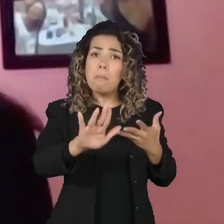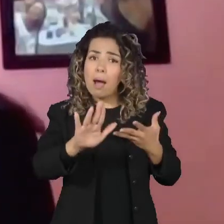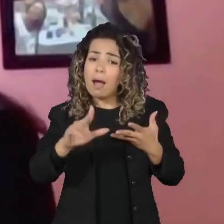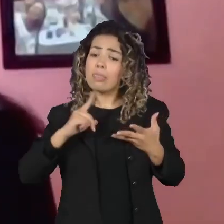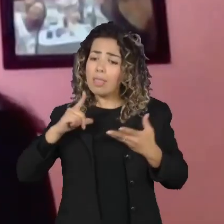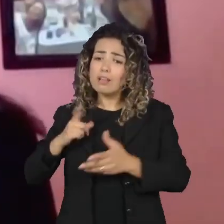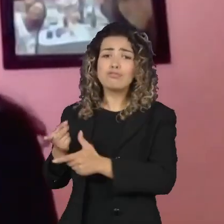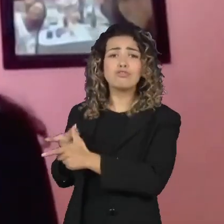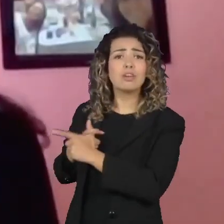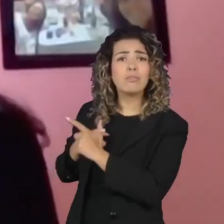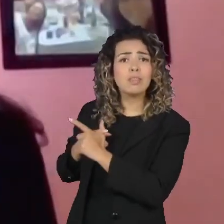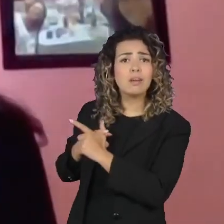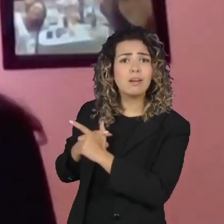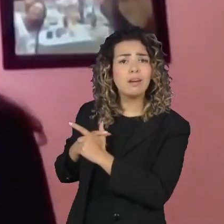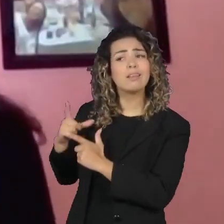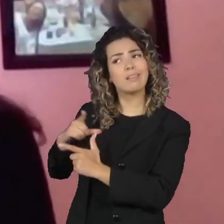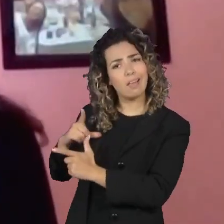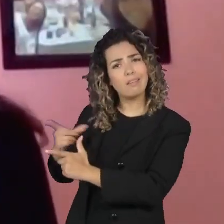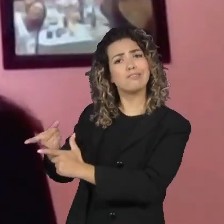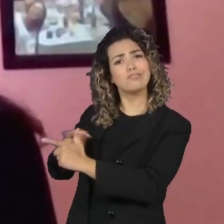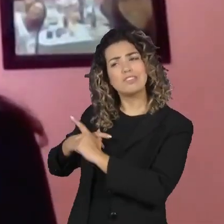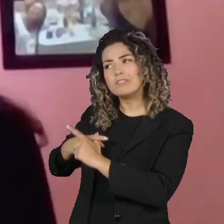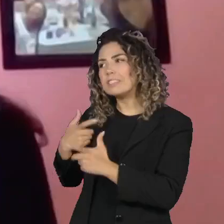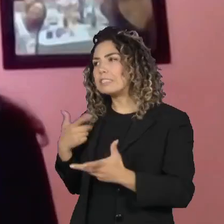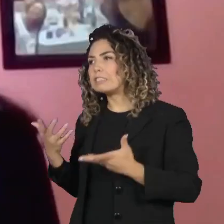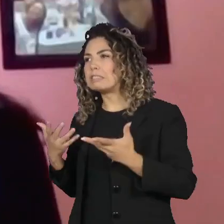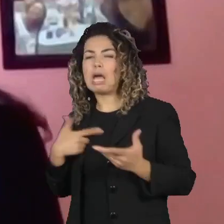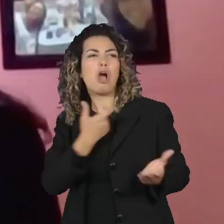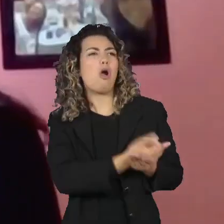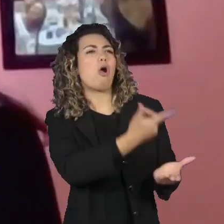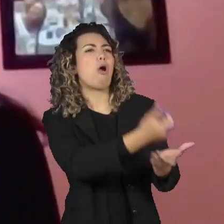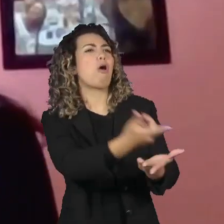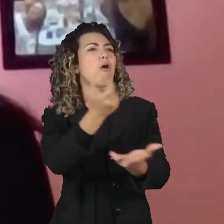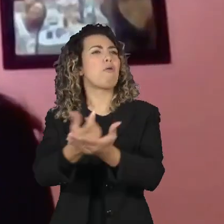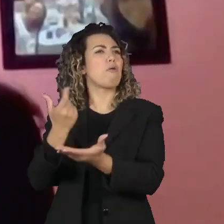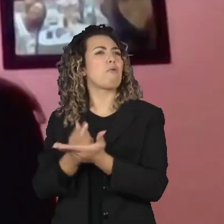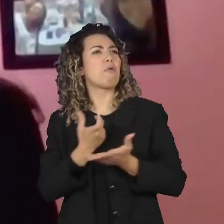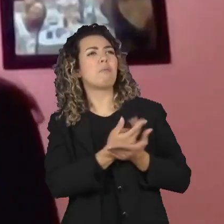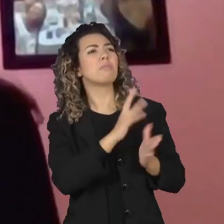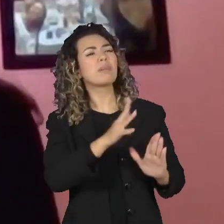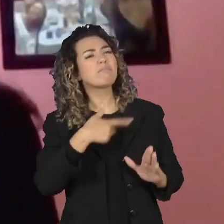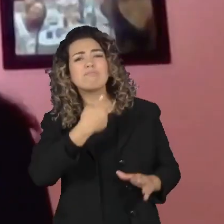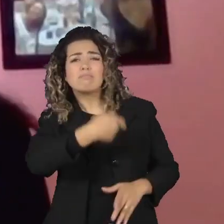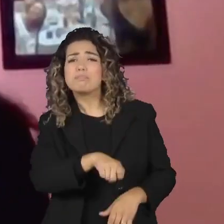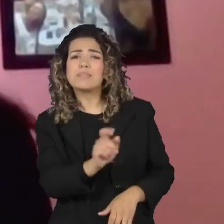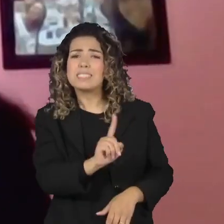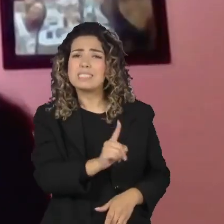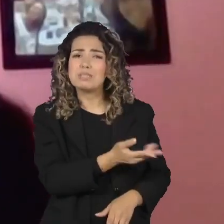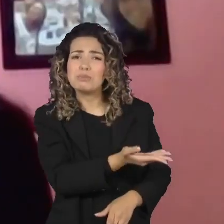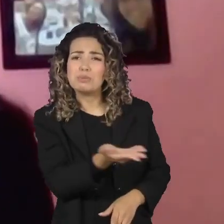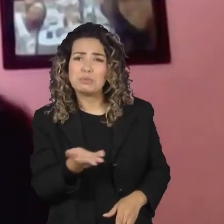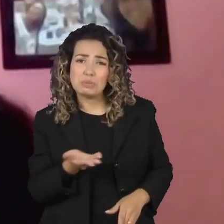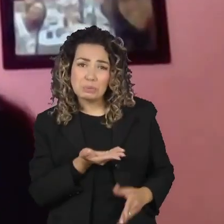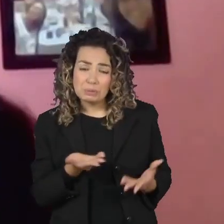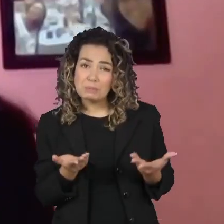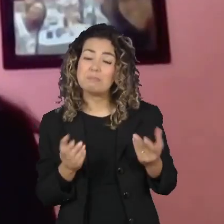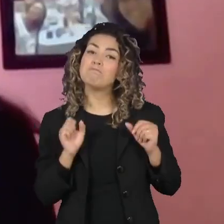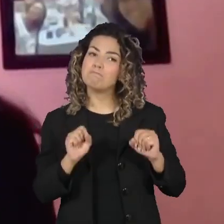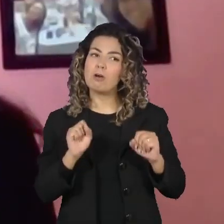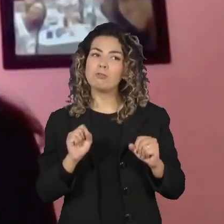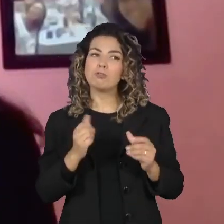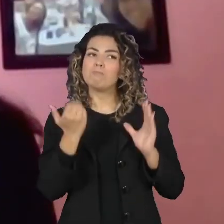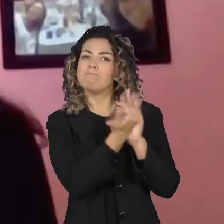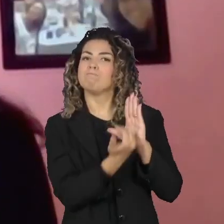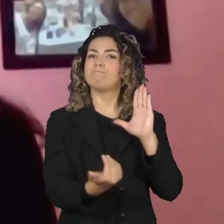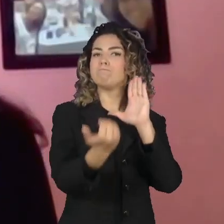ou percebem que acabam consumindo mais do que precisam, enfim, e tem uma relação que não seja tão, vamos dizer assim, saudável com o